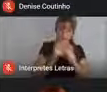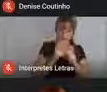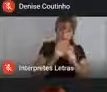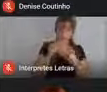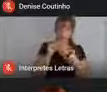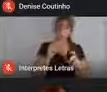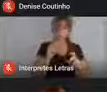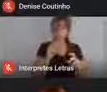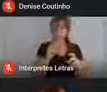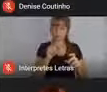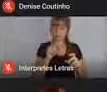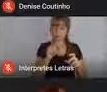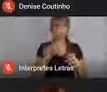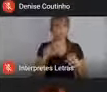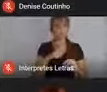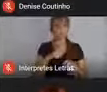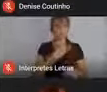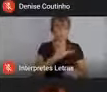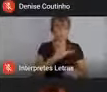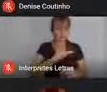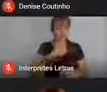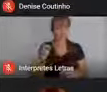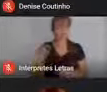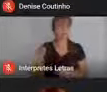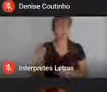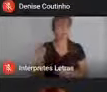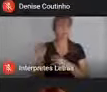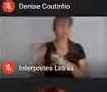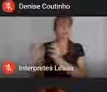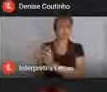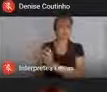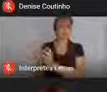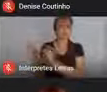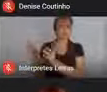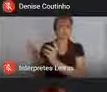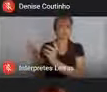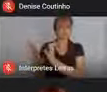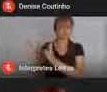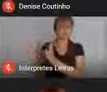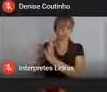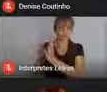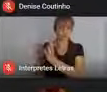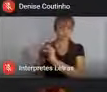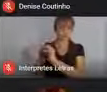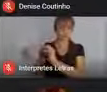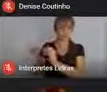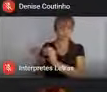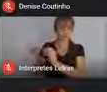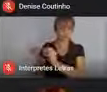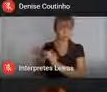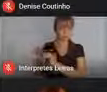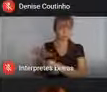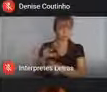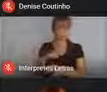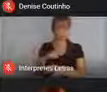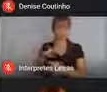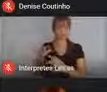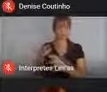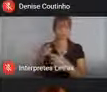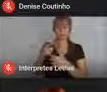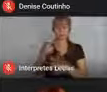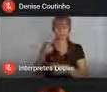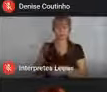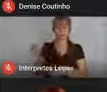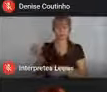tem pesquisado também a fala dos indígenas da Amazônia, o português falado por eles, as línguas indígenas faladas